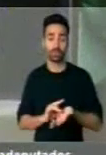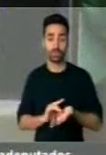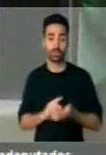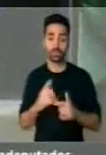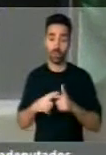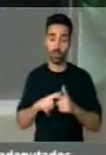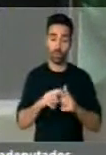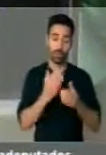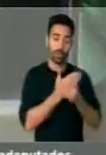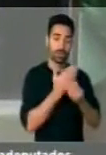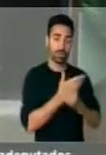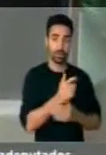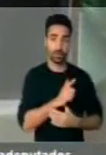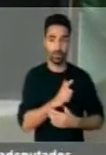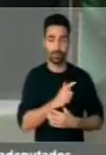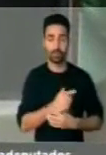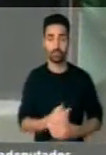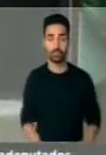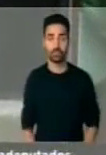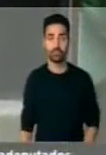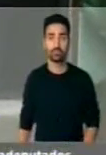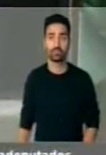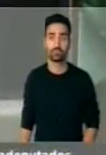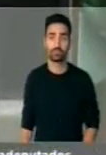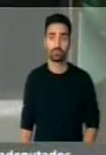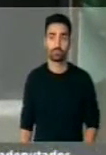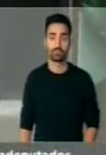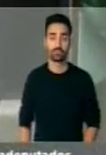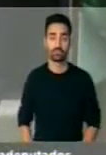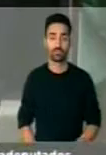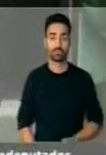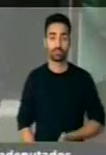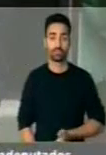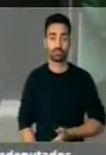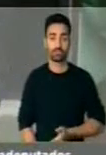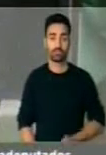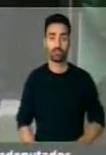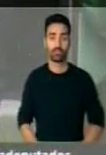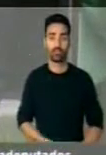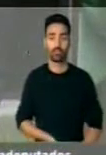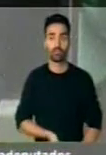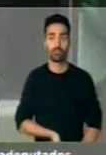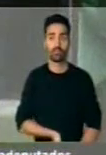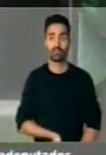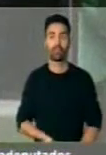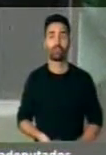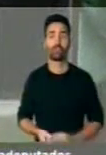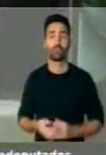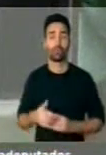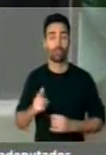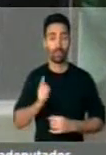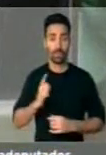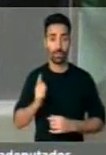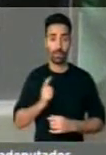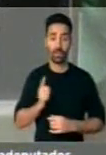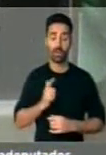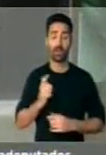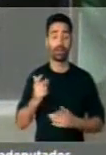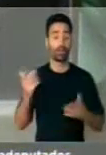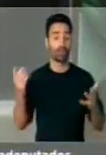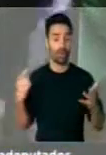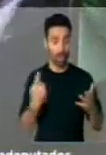citatório. Por que eu disse isso, senhores deputados? Estamos correndo risco. Abrir um precedente